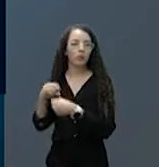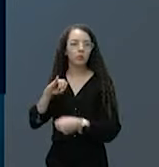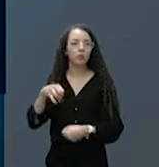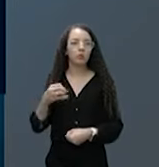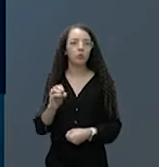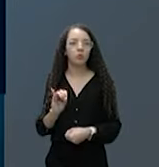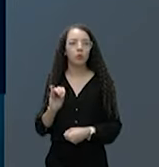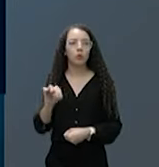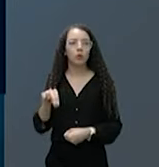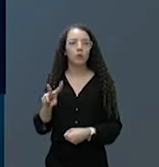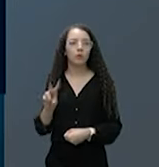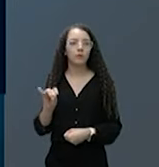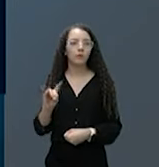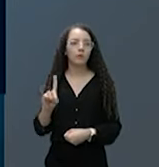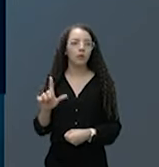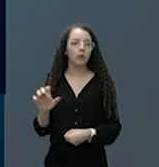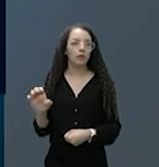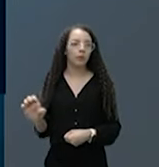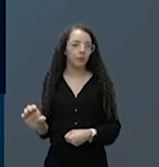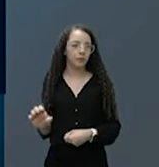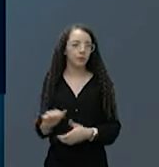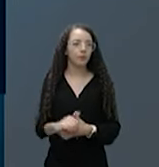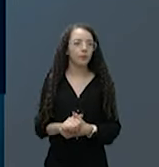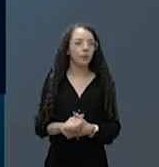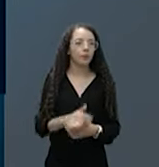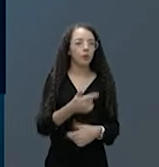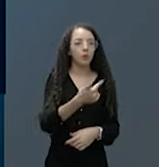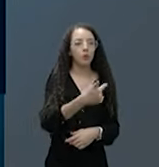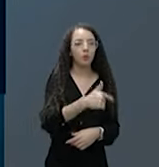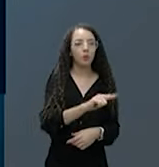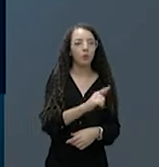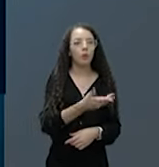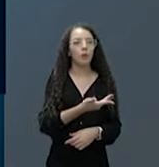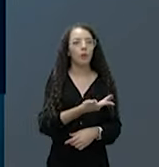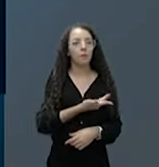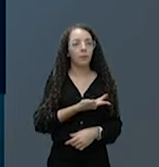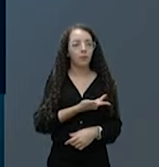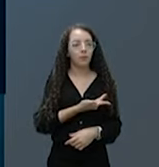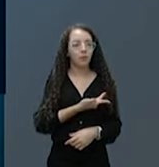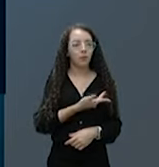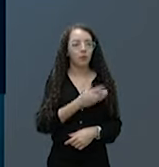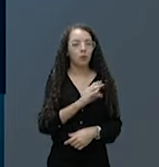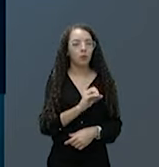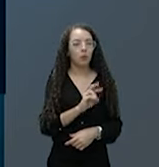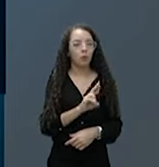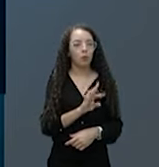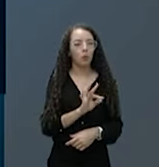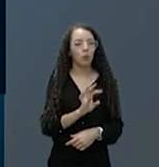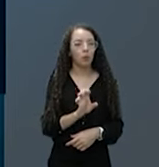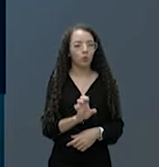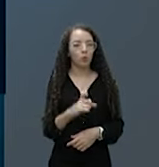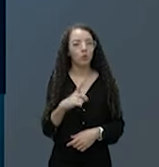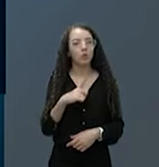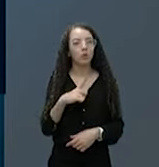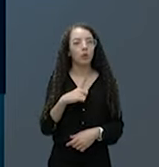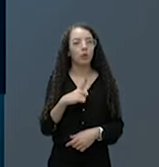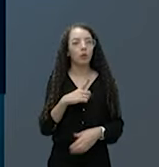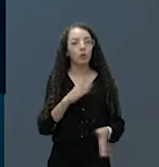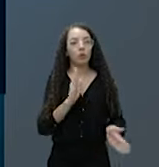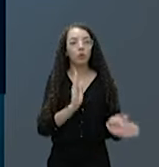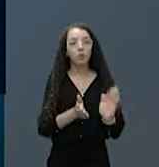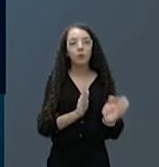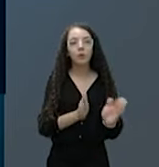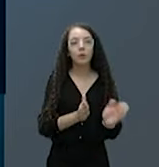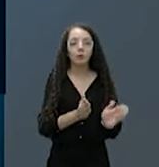corte, divididos os respectivos tempos, dando 5 minutos para cada um. Então,